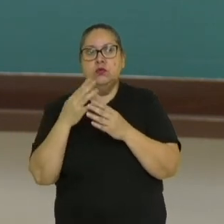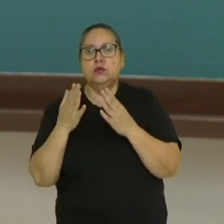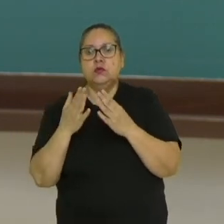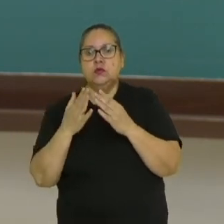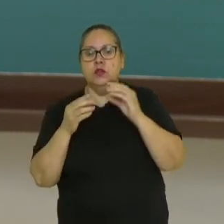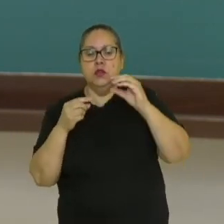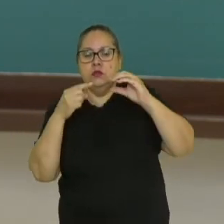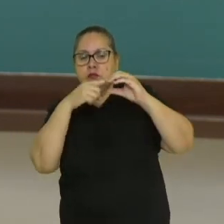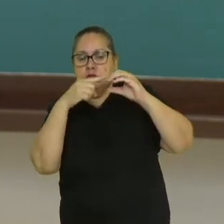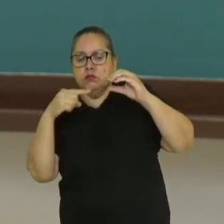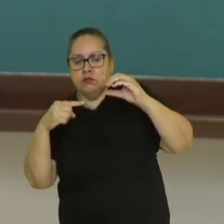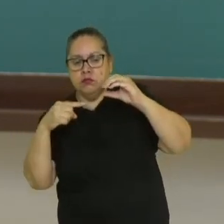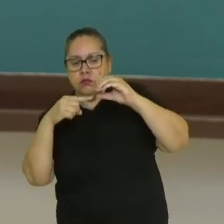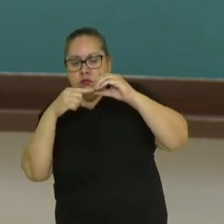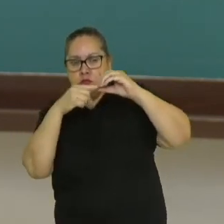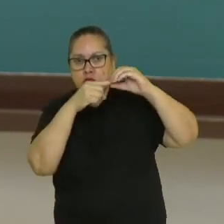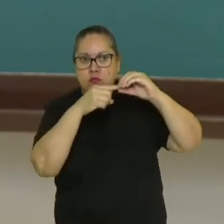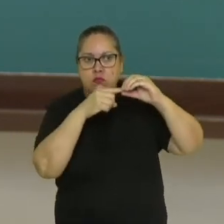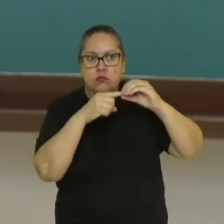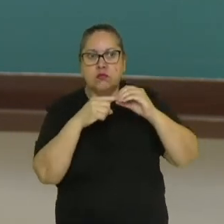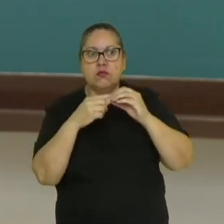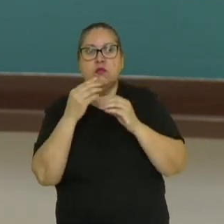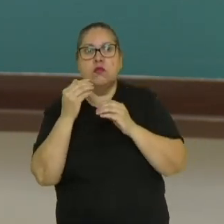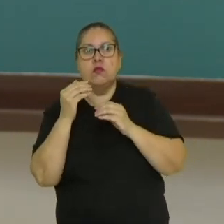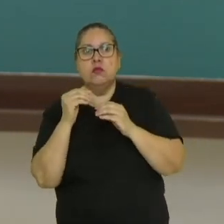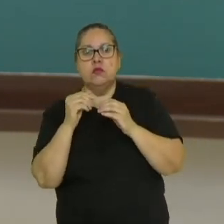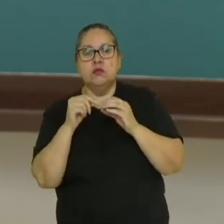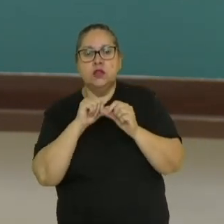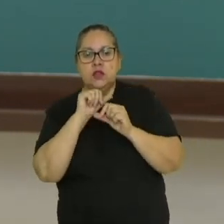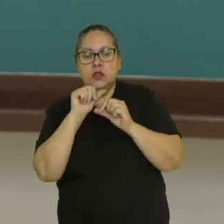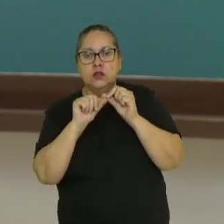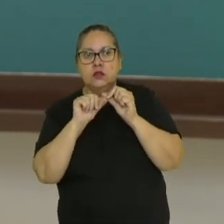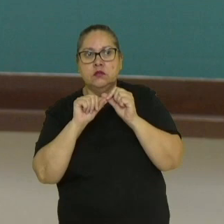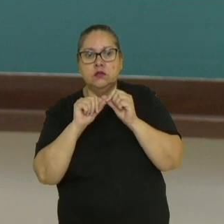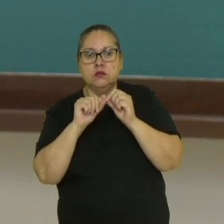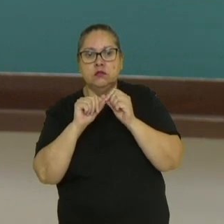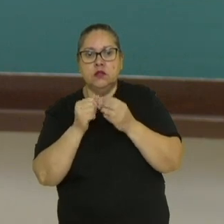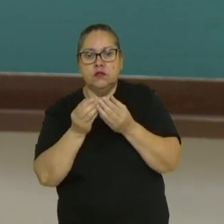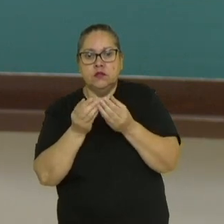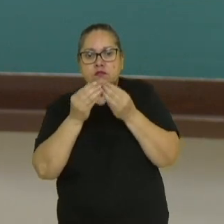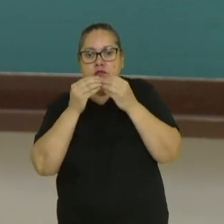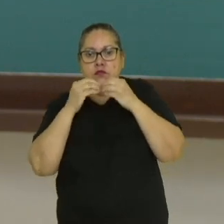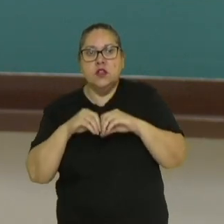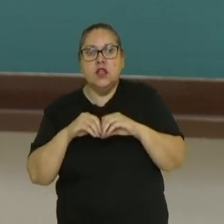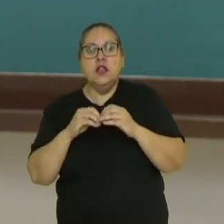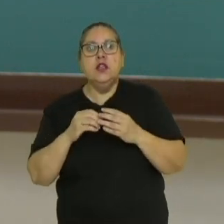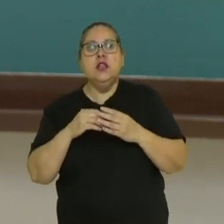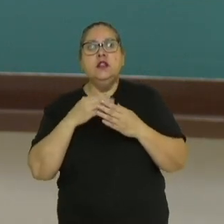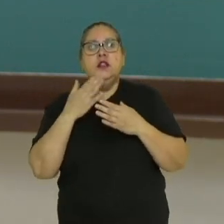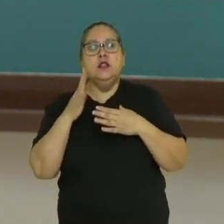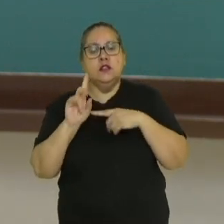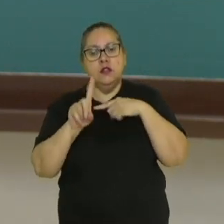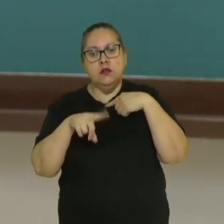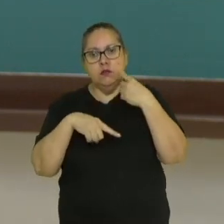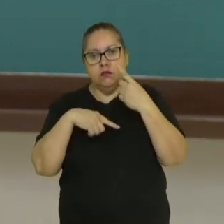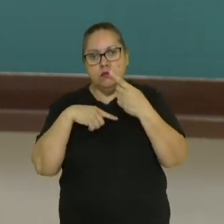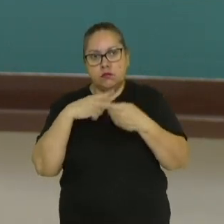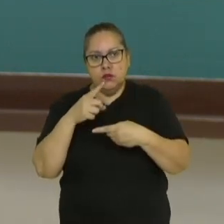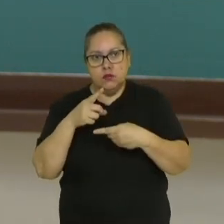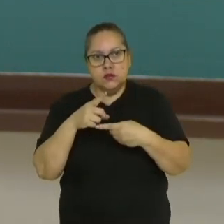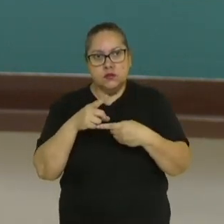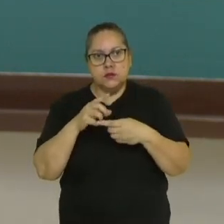na pontinha dele um acrossomo que vai fazer digestão. Então, depois